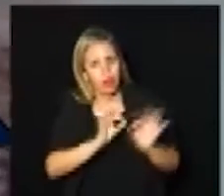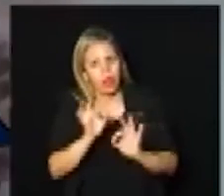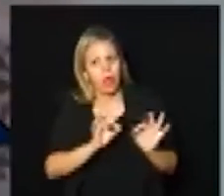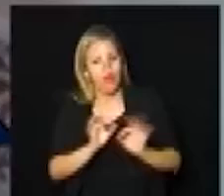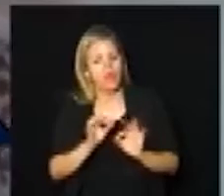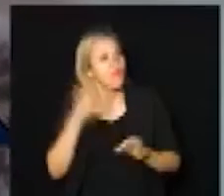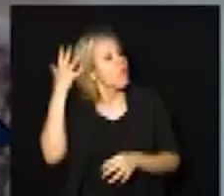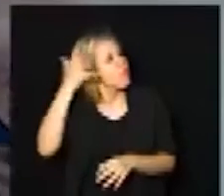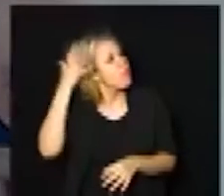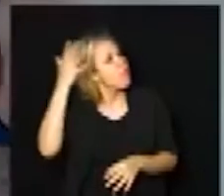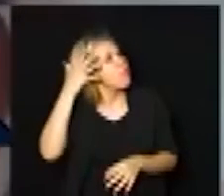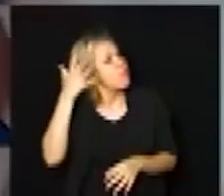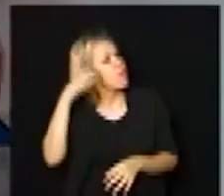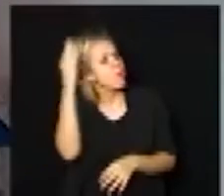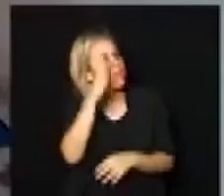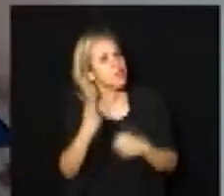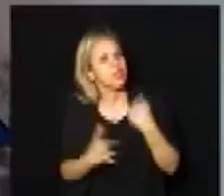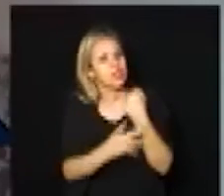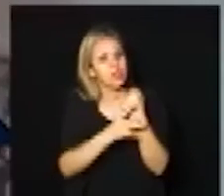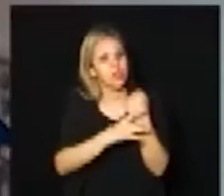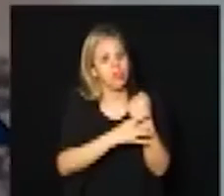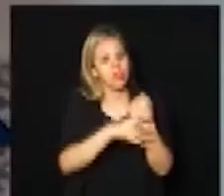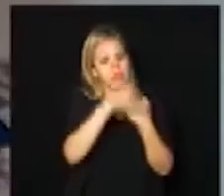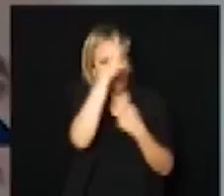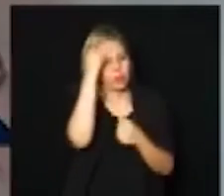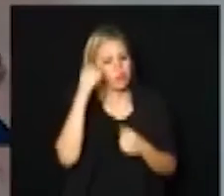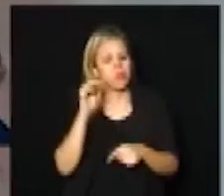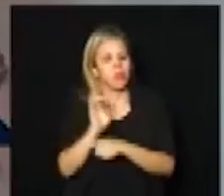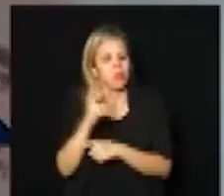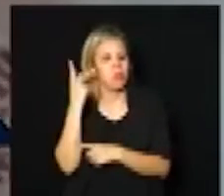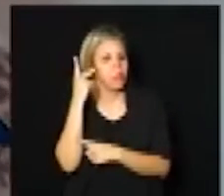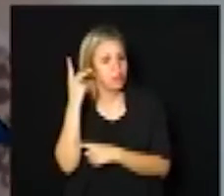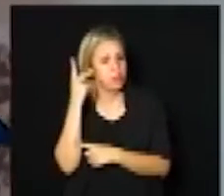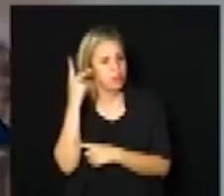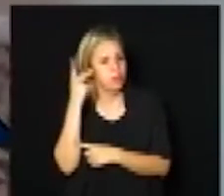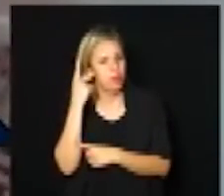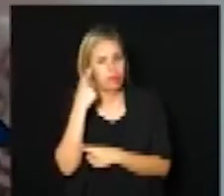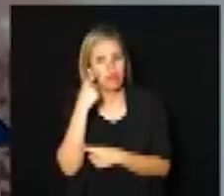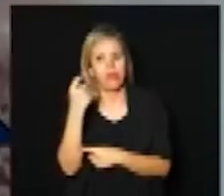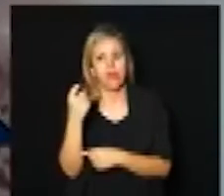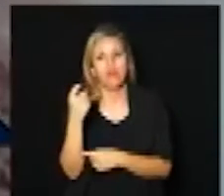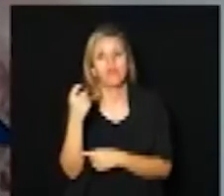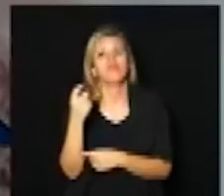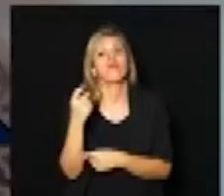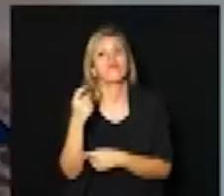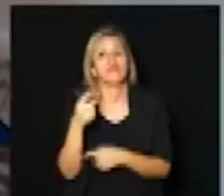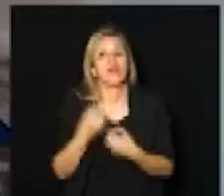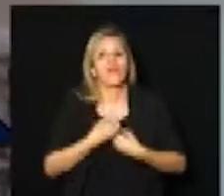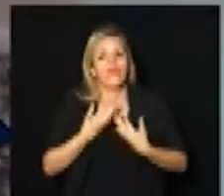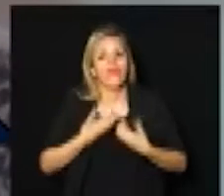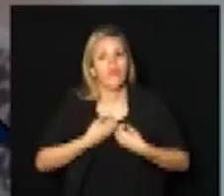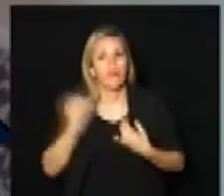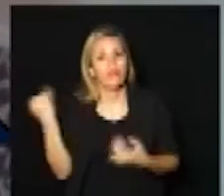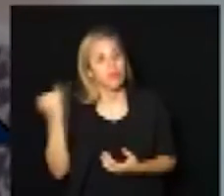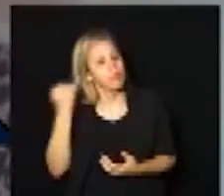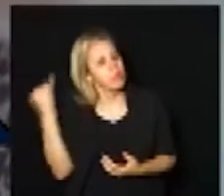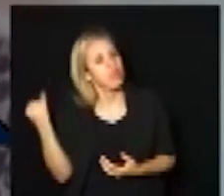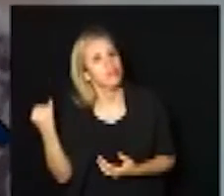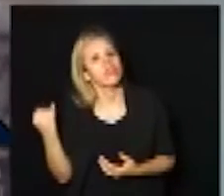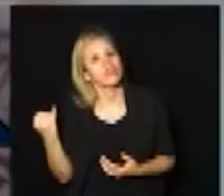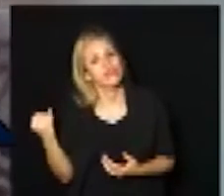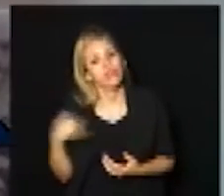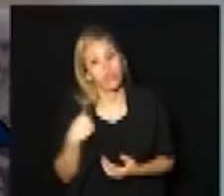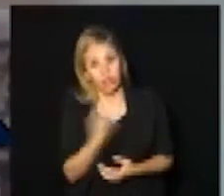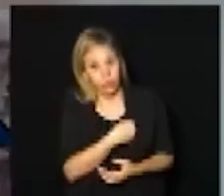Fórum Brasileiro de Segurança Pública do Estado de São Paulo, que é um fórum bem interessante que produz dados importantes, e esses dados são importantes